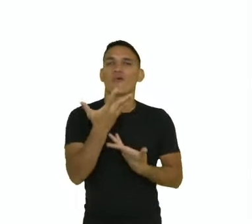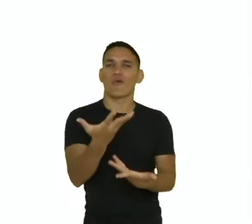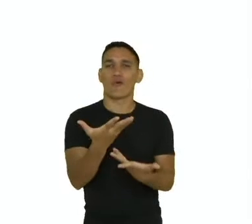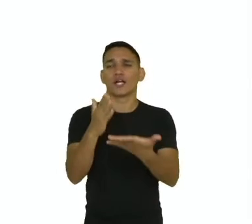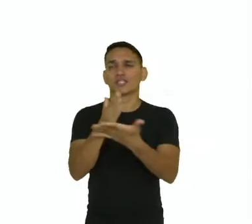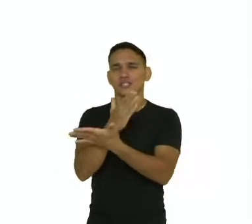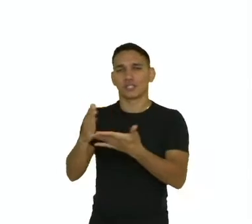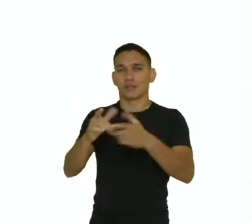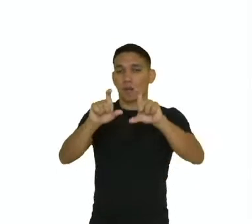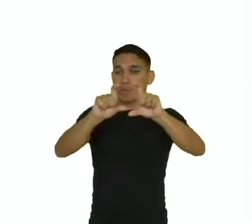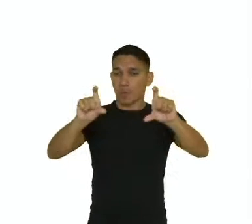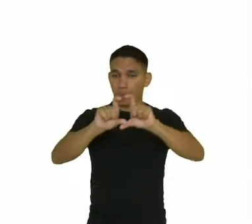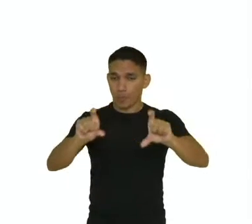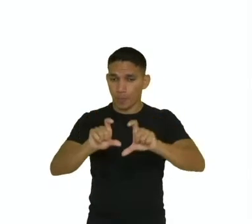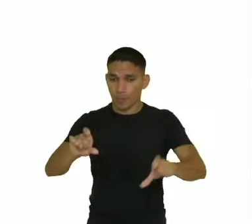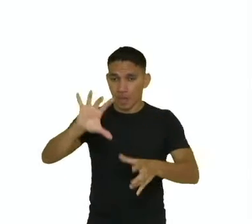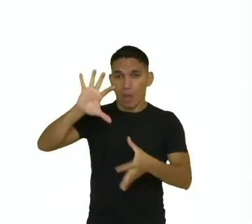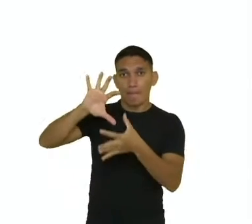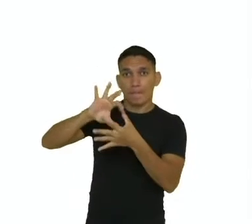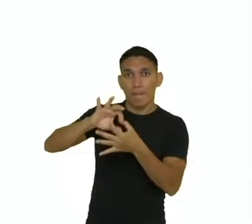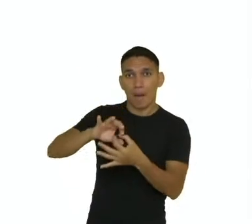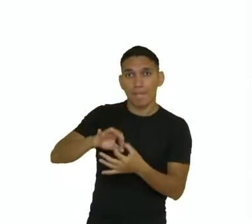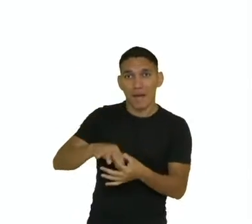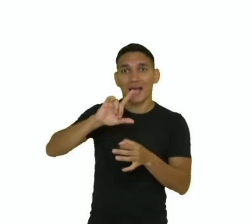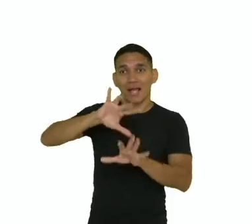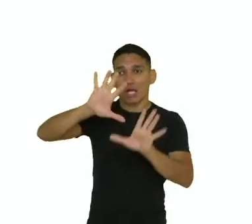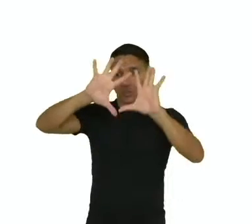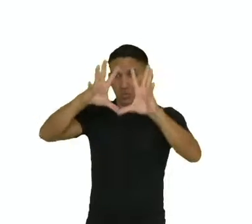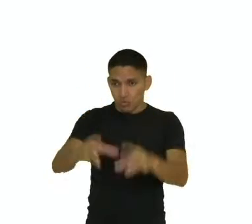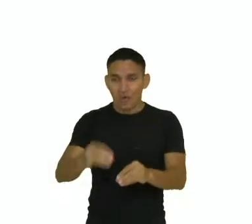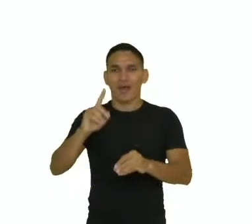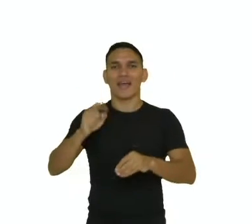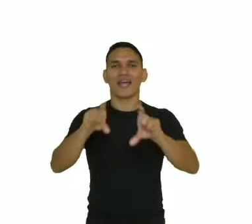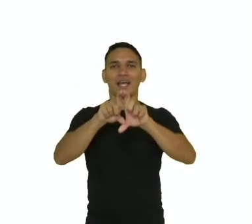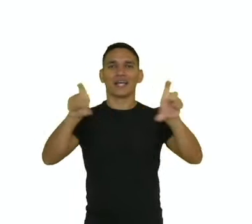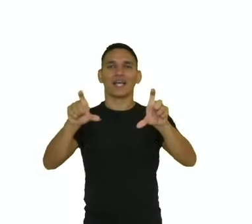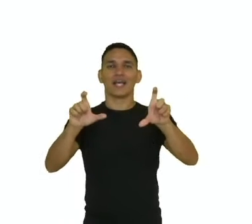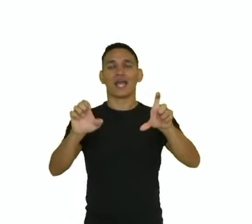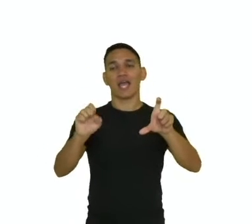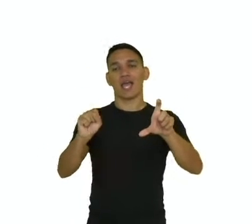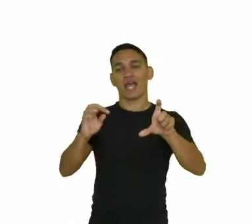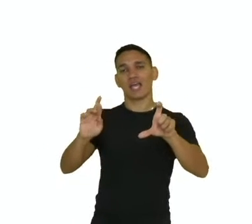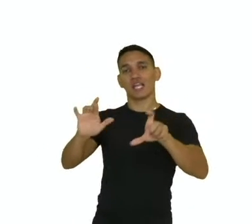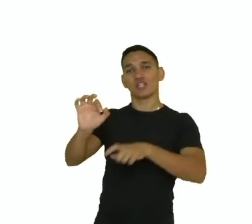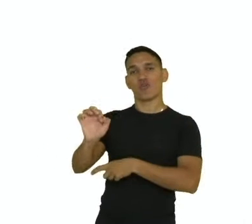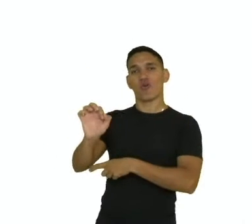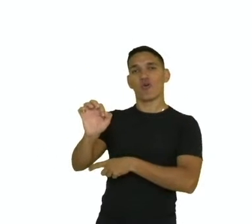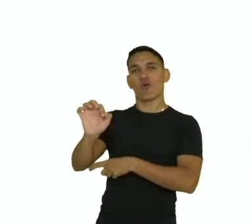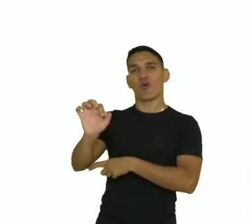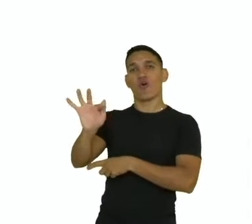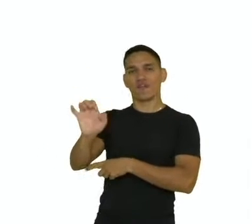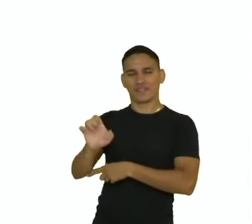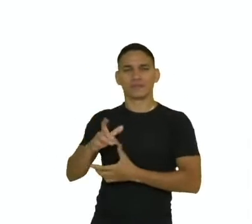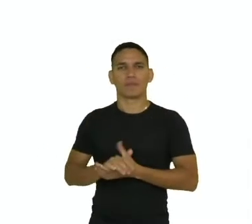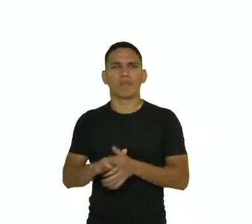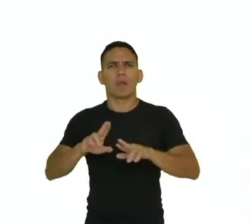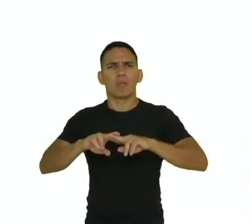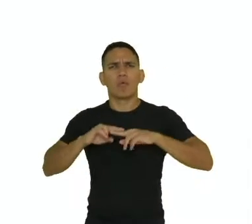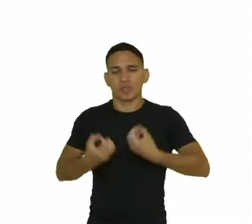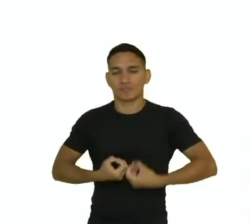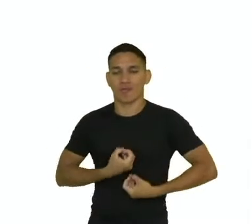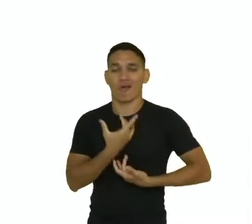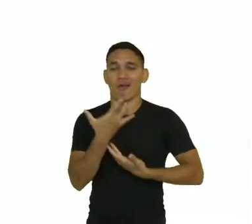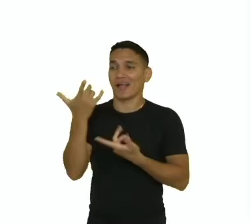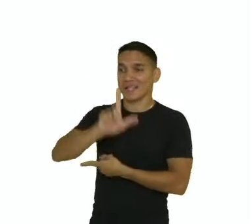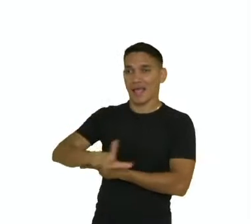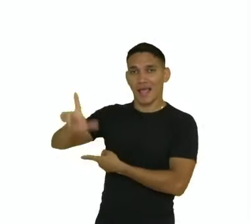em versos que, agrupados, são chamados estrofes. As origens literárias da poesia apontam que ela